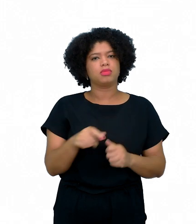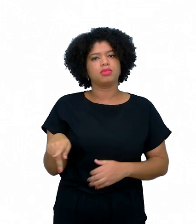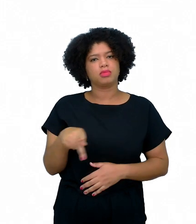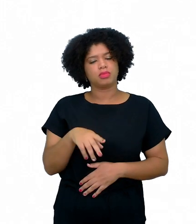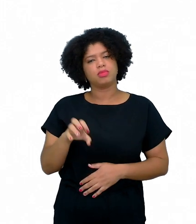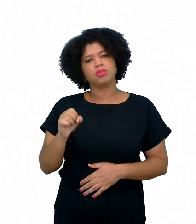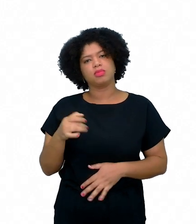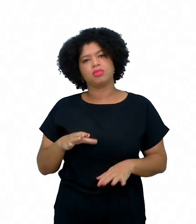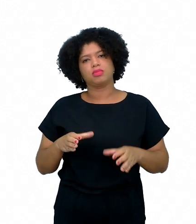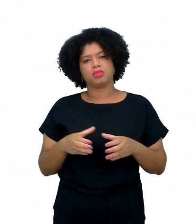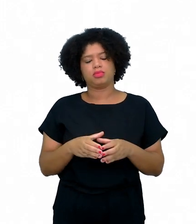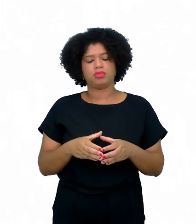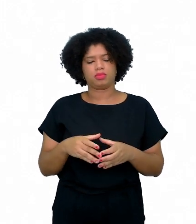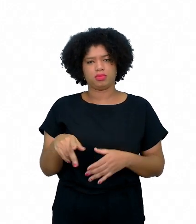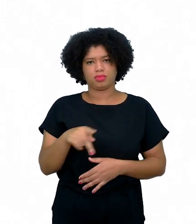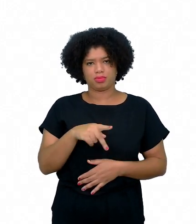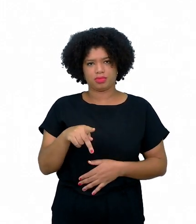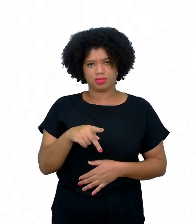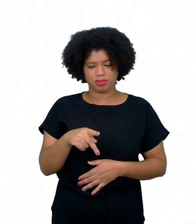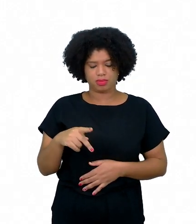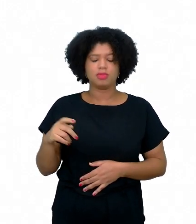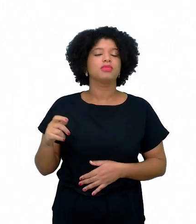os professores, né? Eles